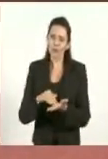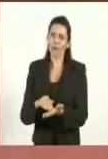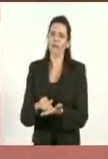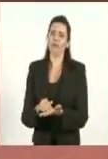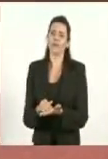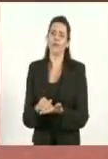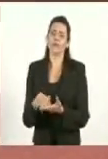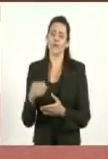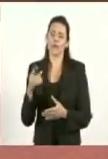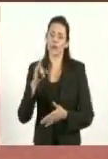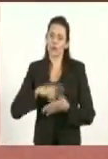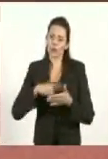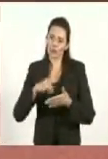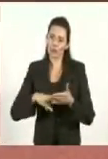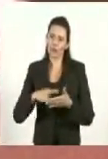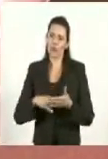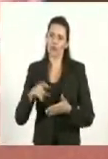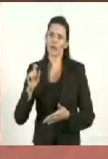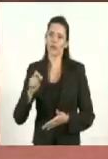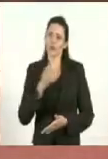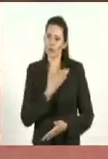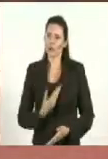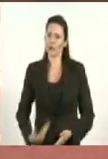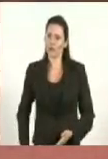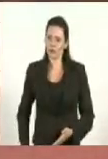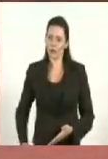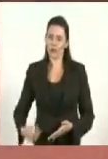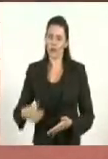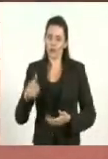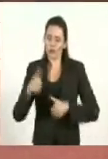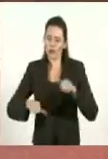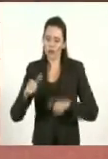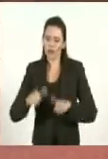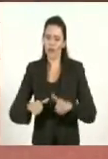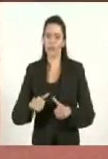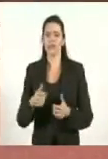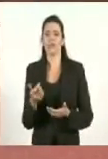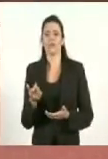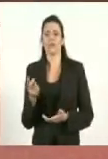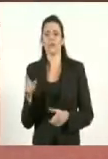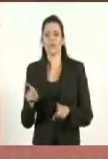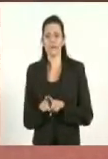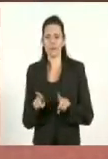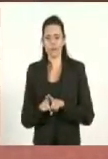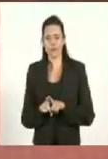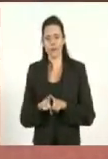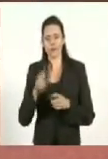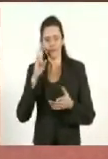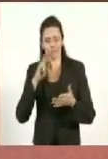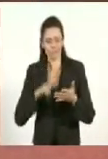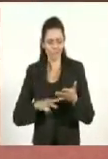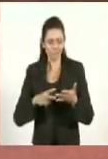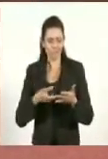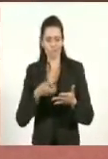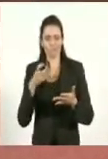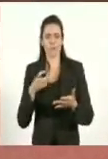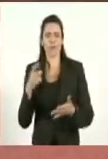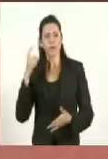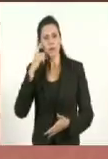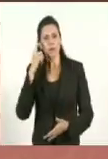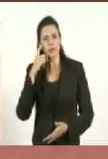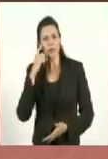o que nós queremos, senhor presidente, que o governo possa avaliar essa condição, renegociar, acima de tudo, este aumento que aí